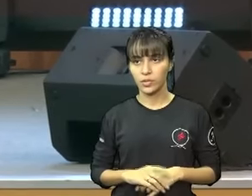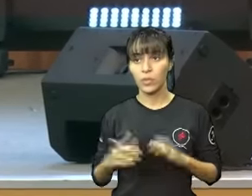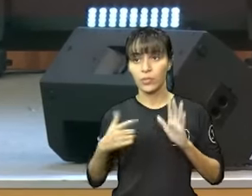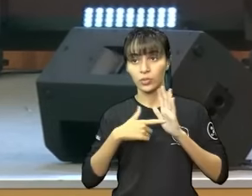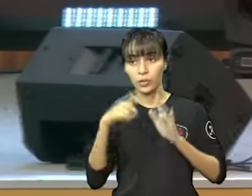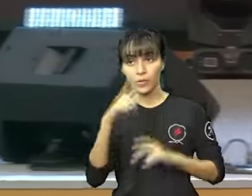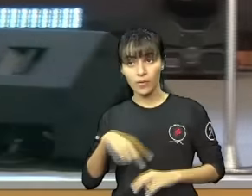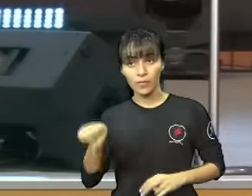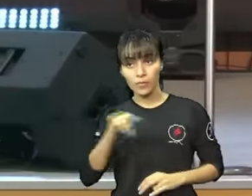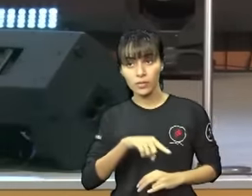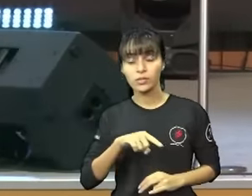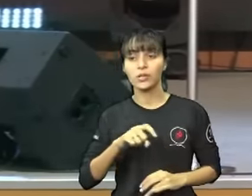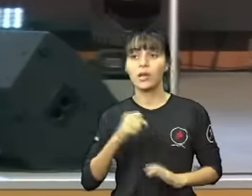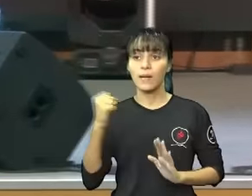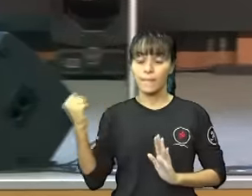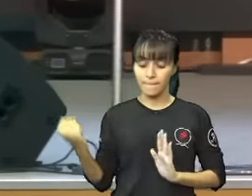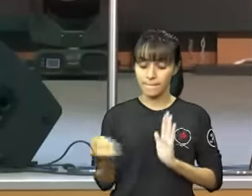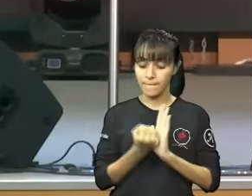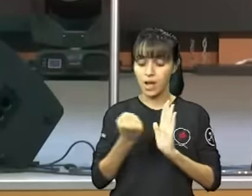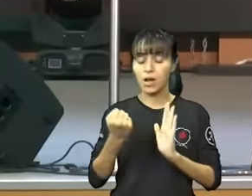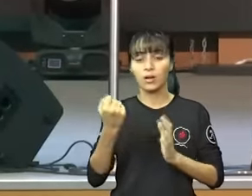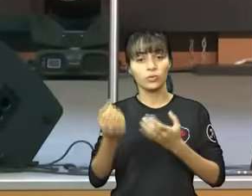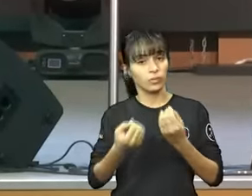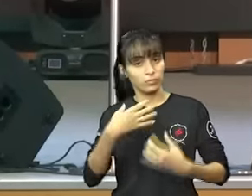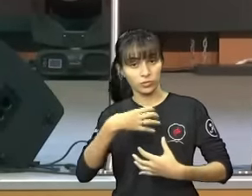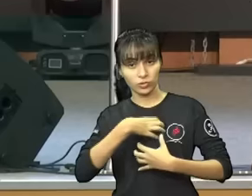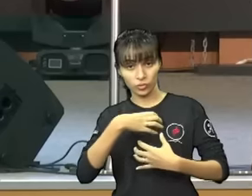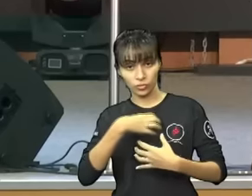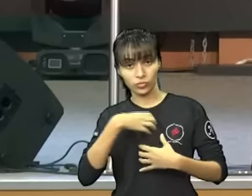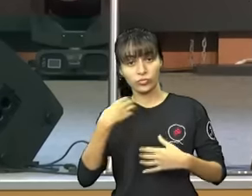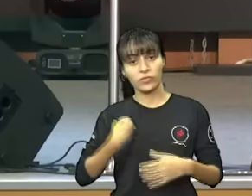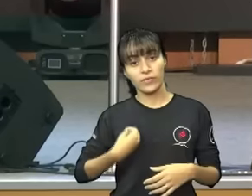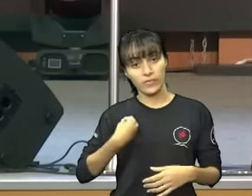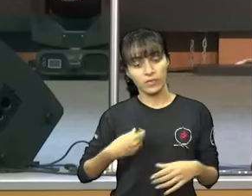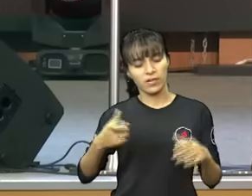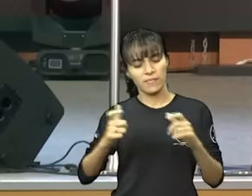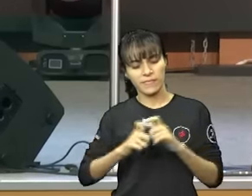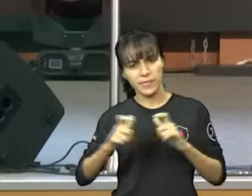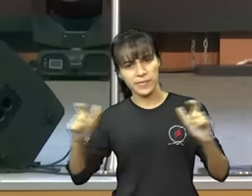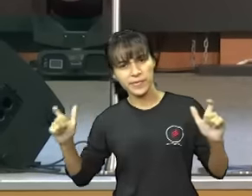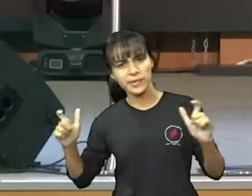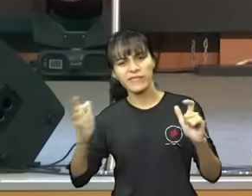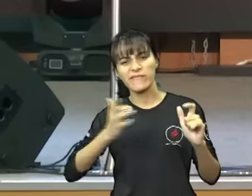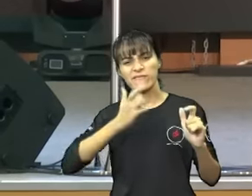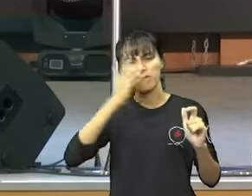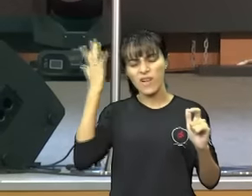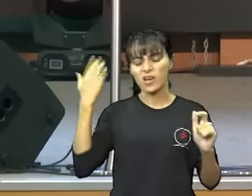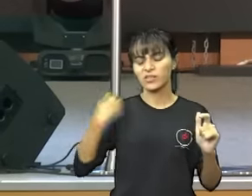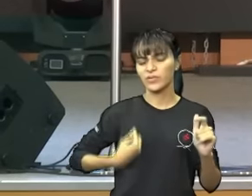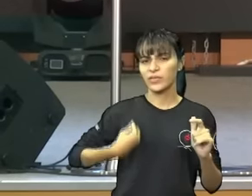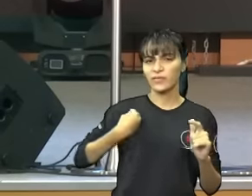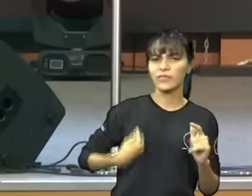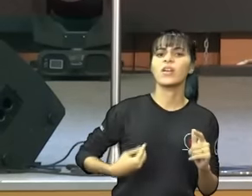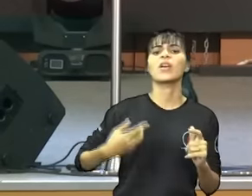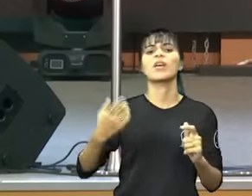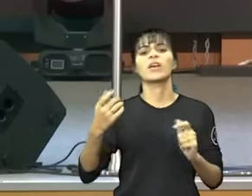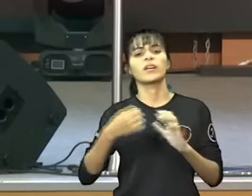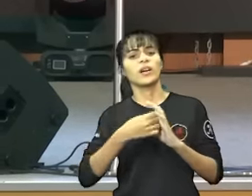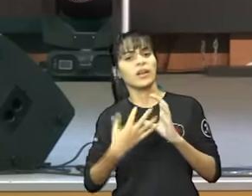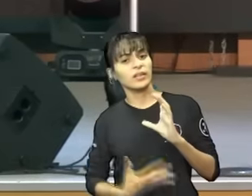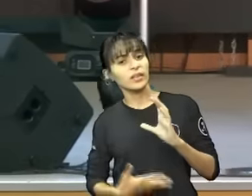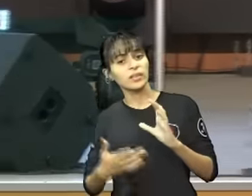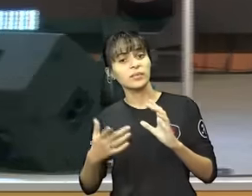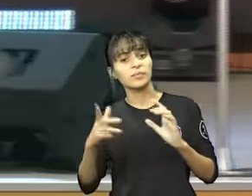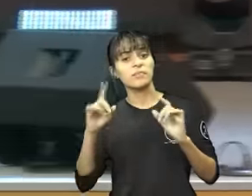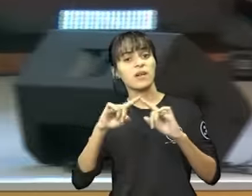marcas de sistema de vida que é da maioria que é fácil viver as suas características